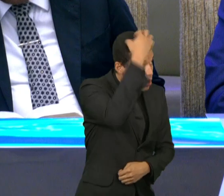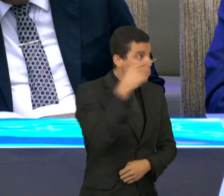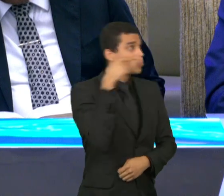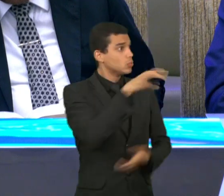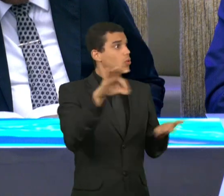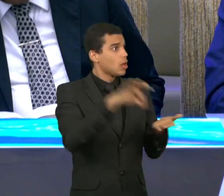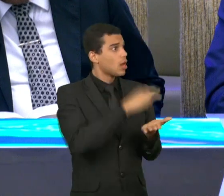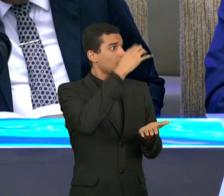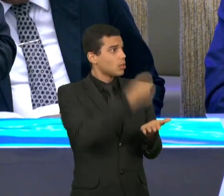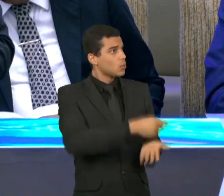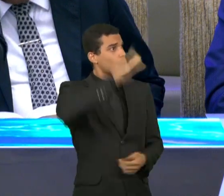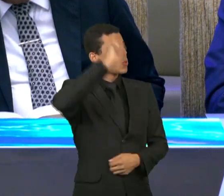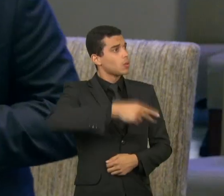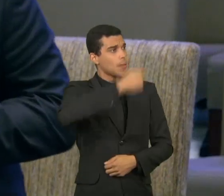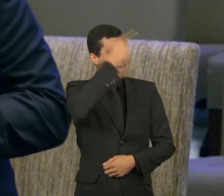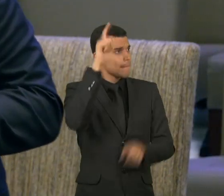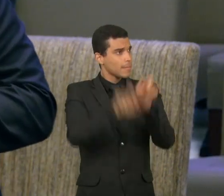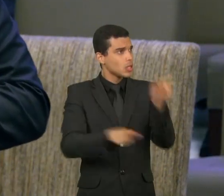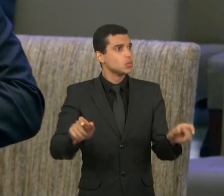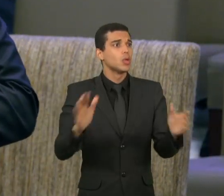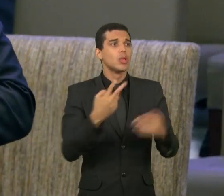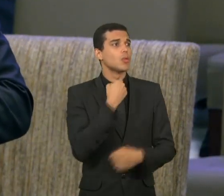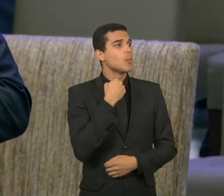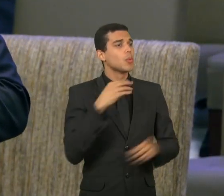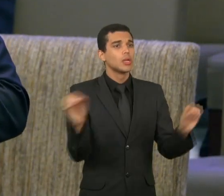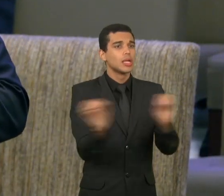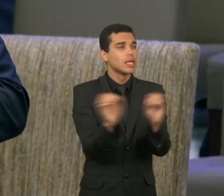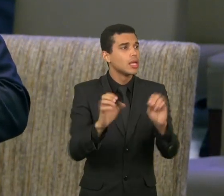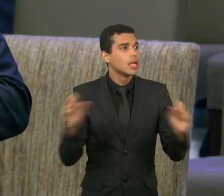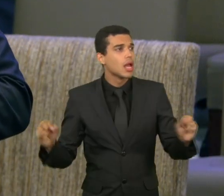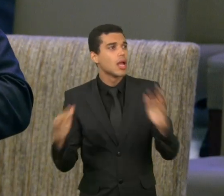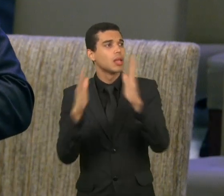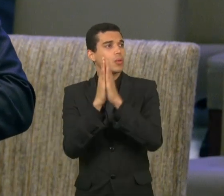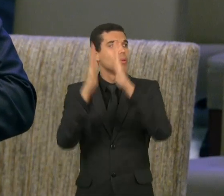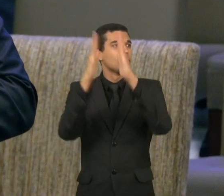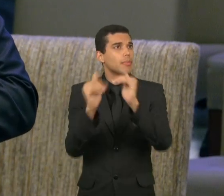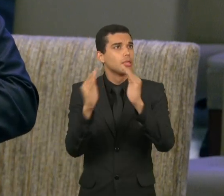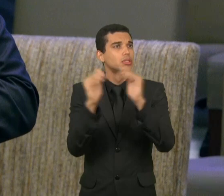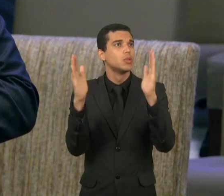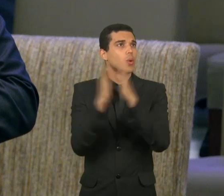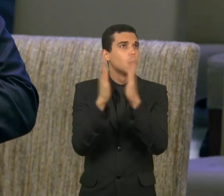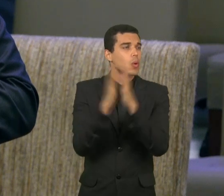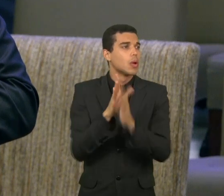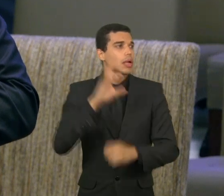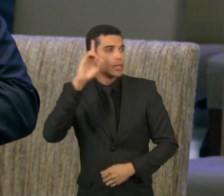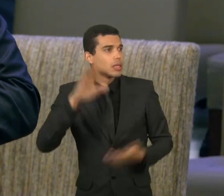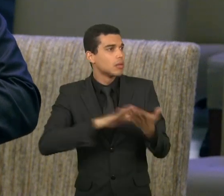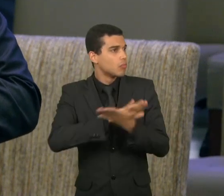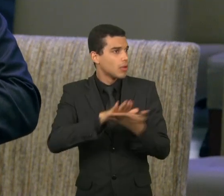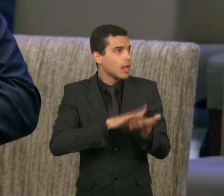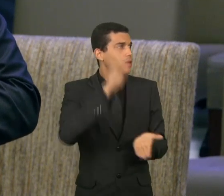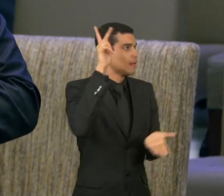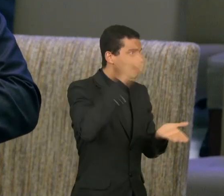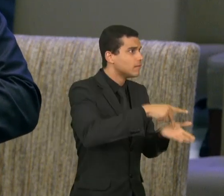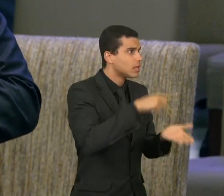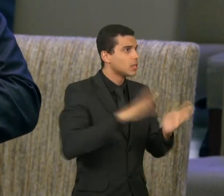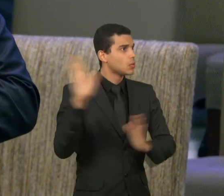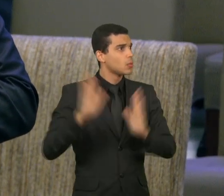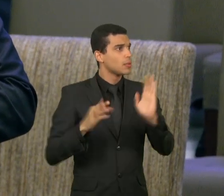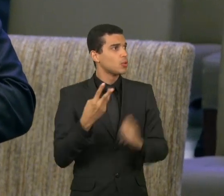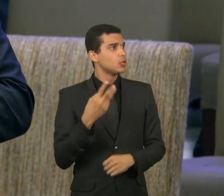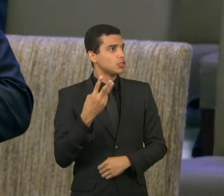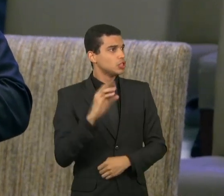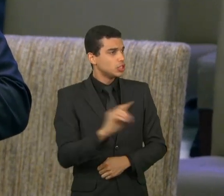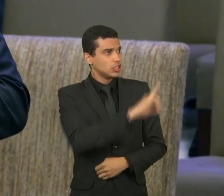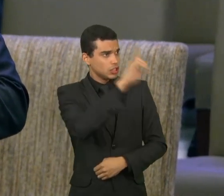que fizesse uma petição a qualquer Deus ou a qualquer homem por espaço de 30 dias e não a